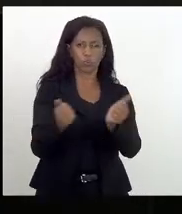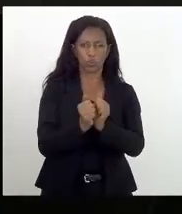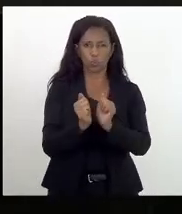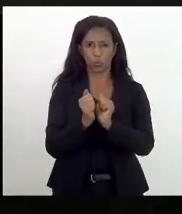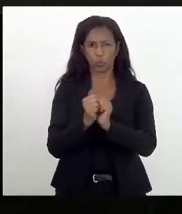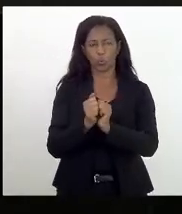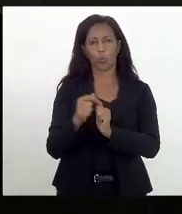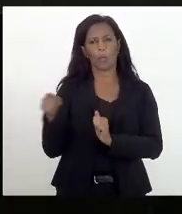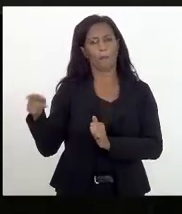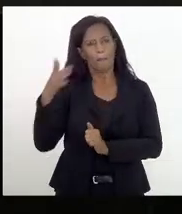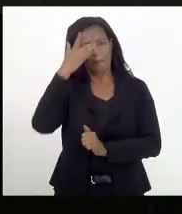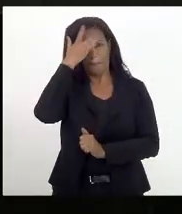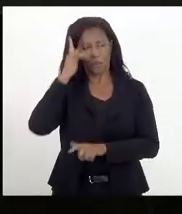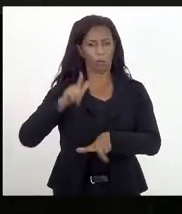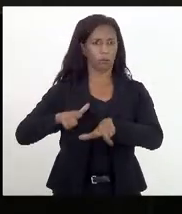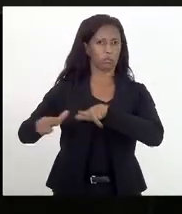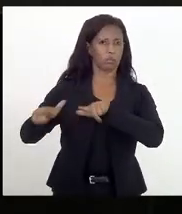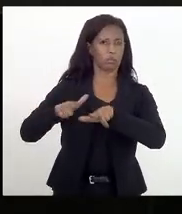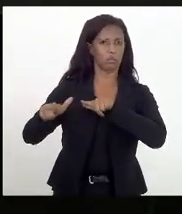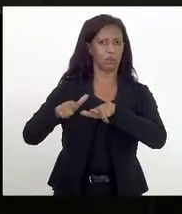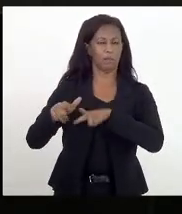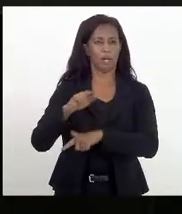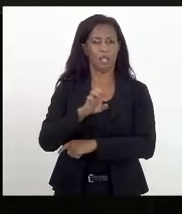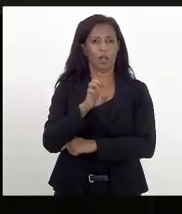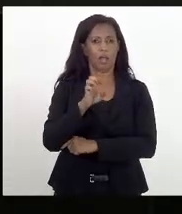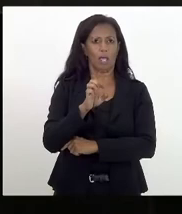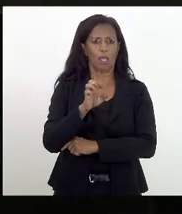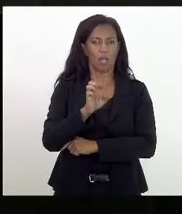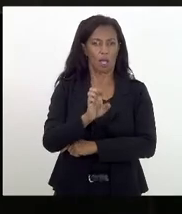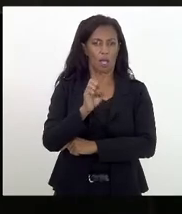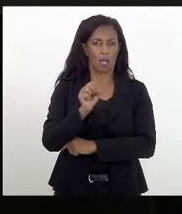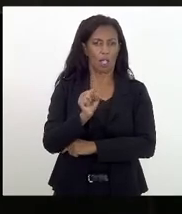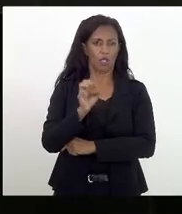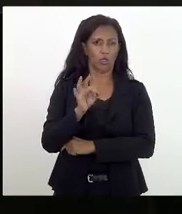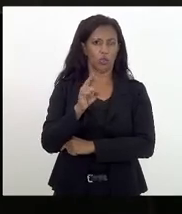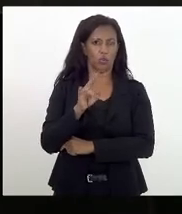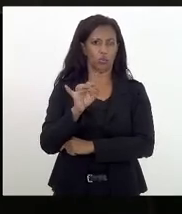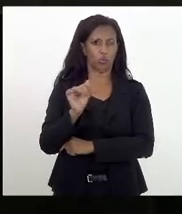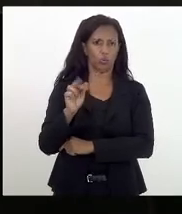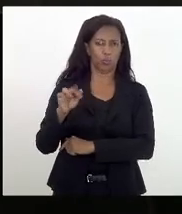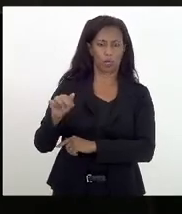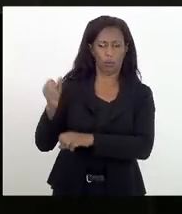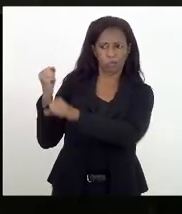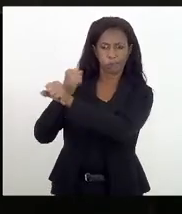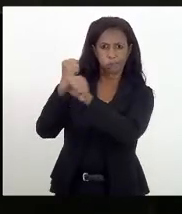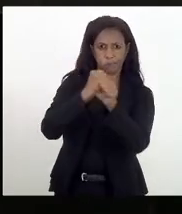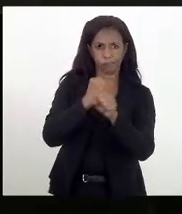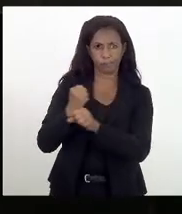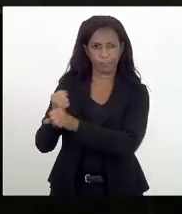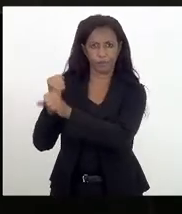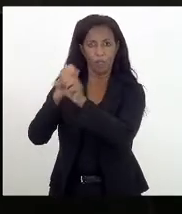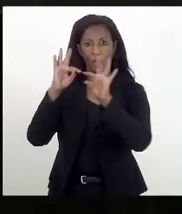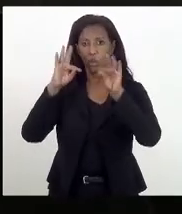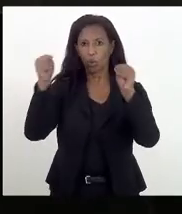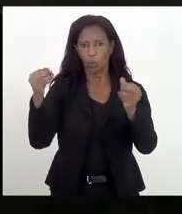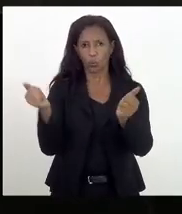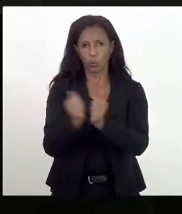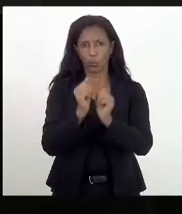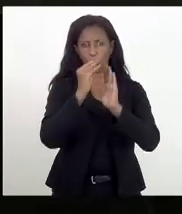de infraestrutura o nosso querido colega Deputado Max e tantos outros que acompanhavam esta agenda